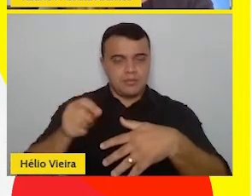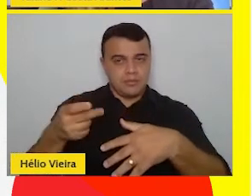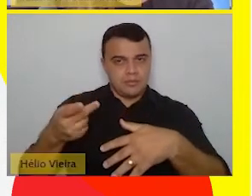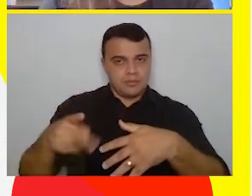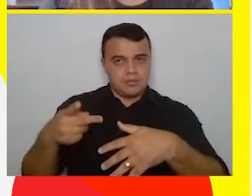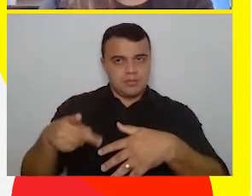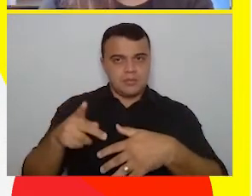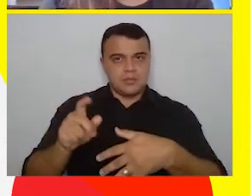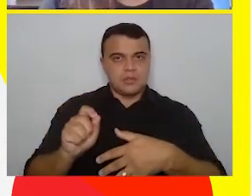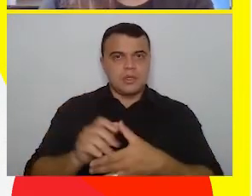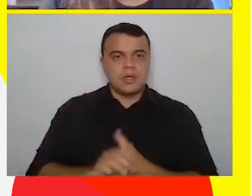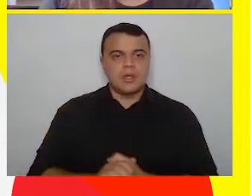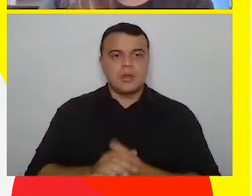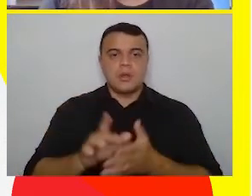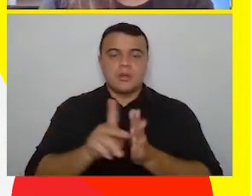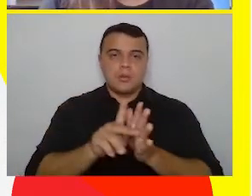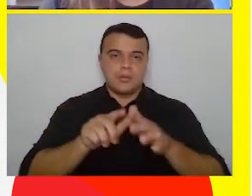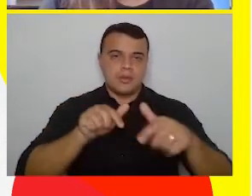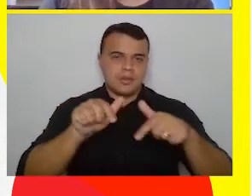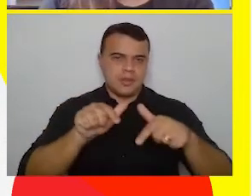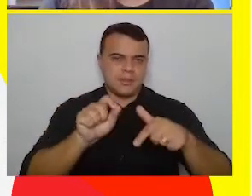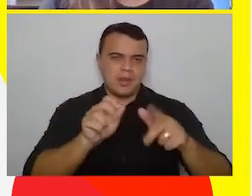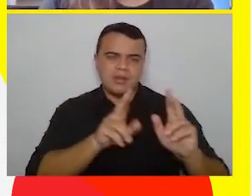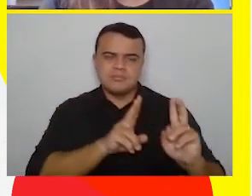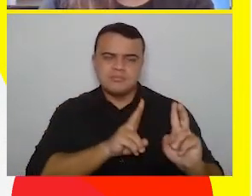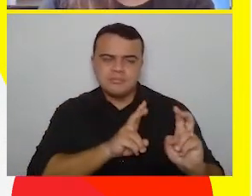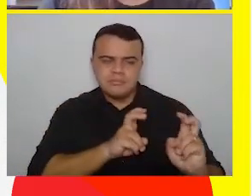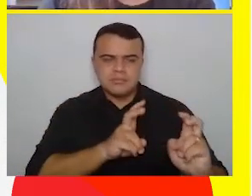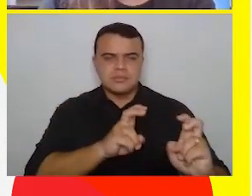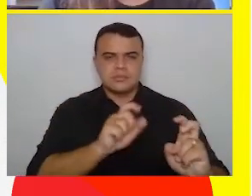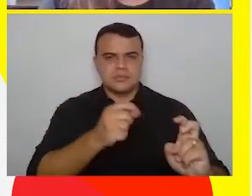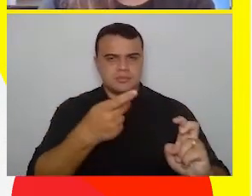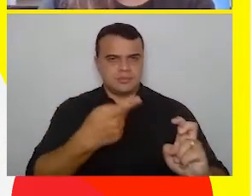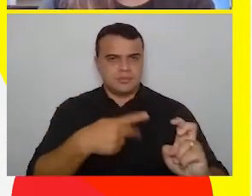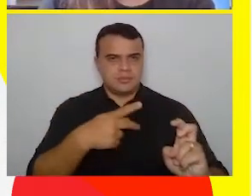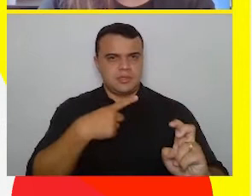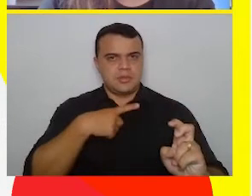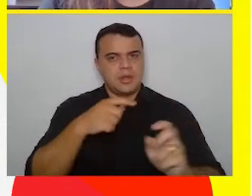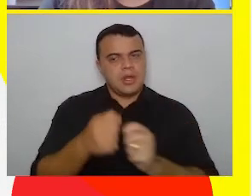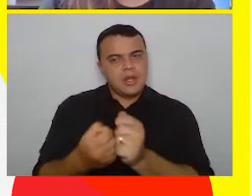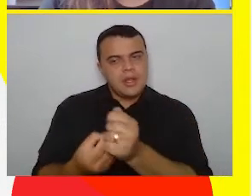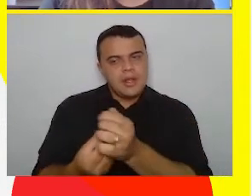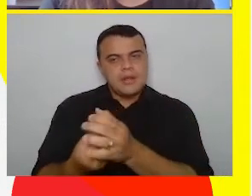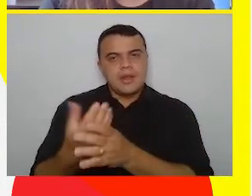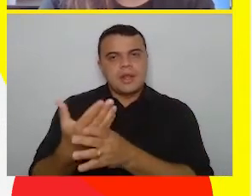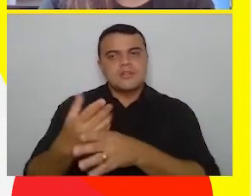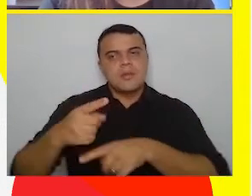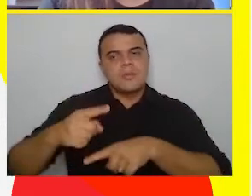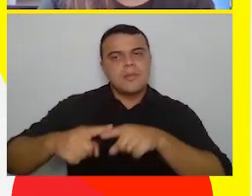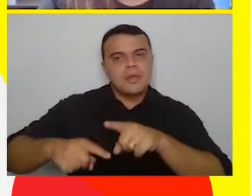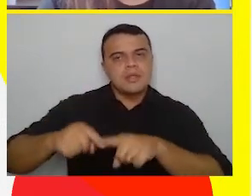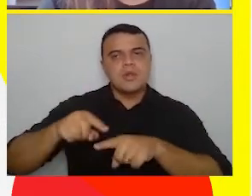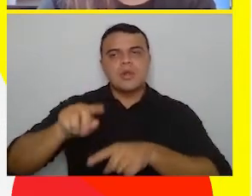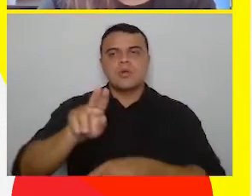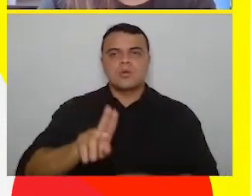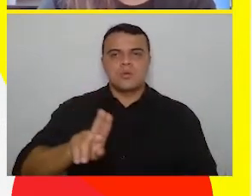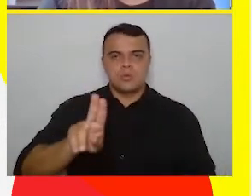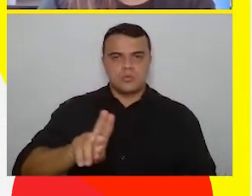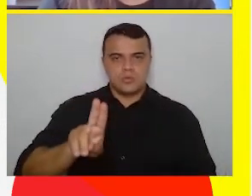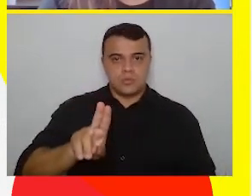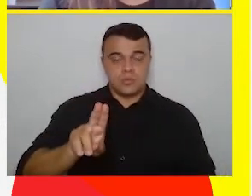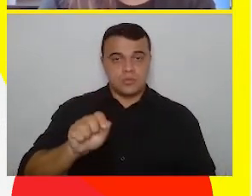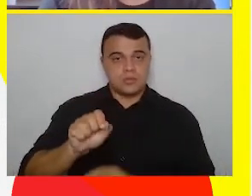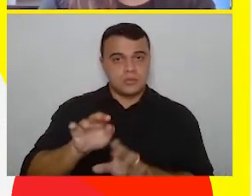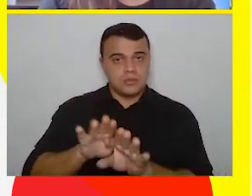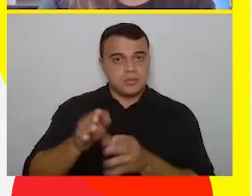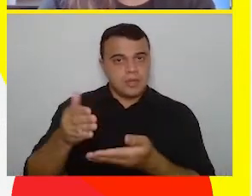que trabalha, né, esses conceitos mais de reprodução de peças de consumo, mas aqui